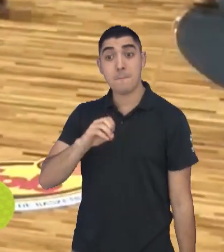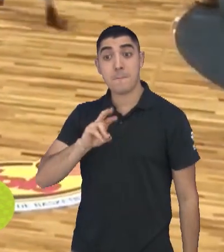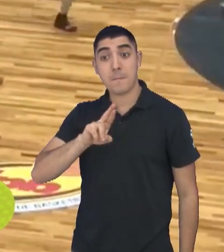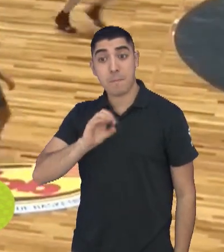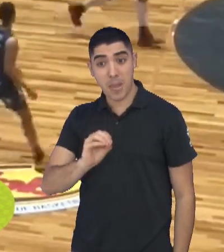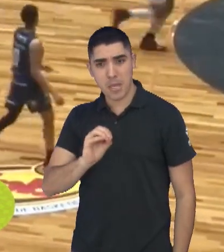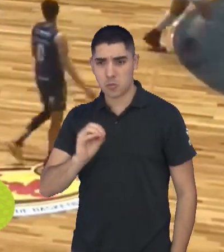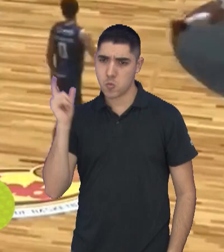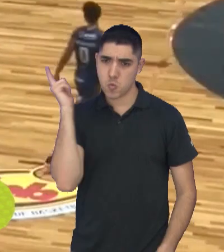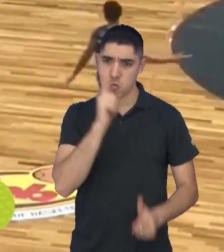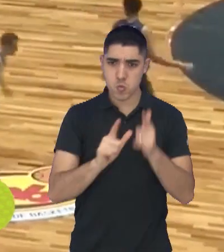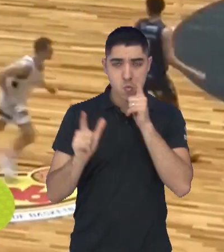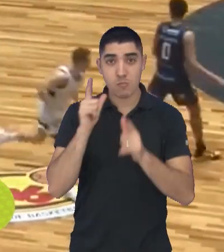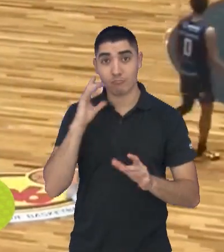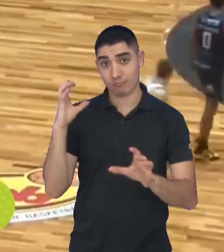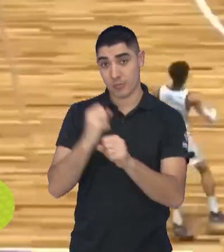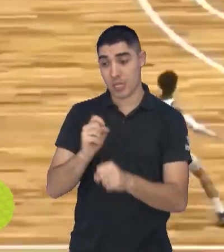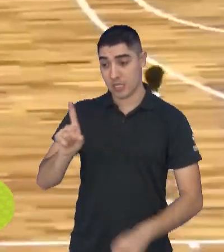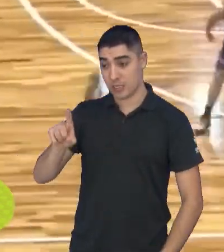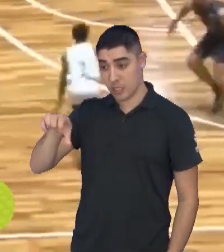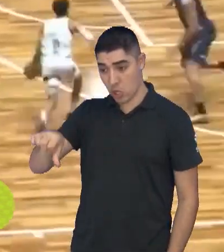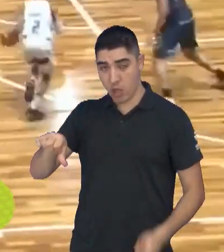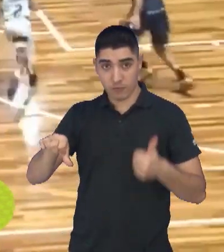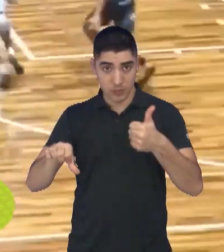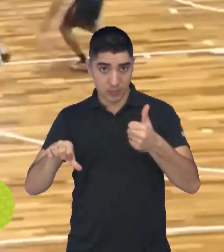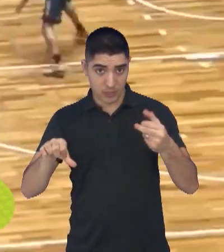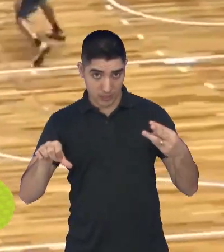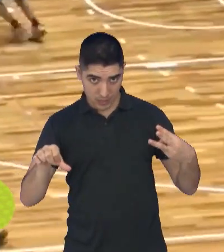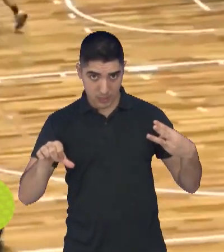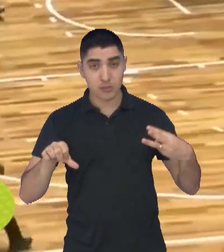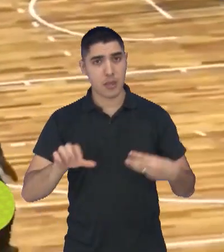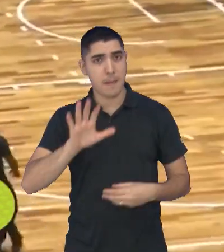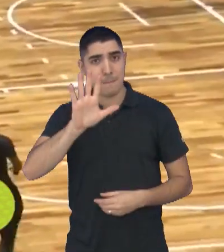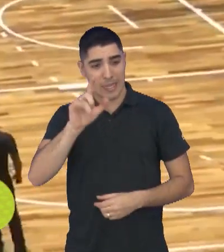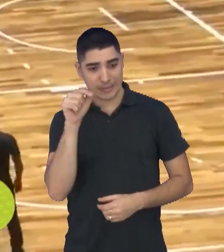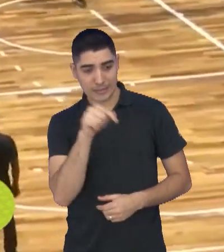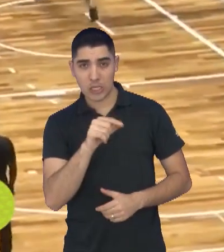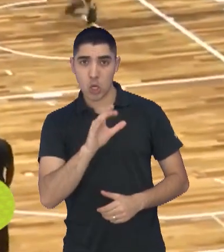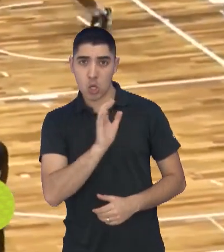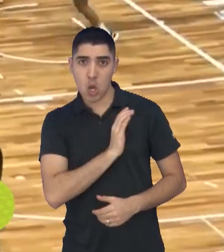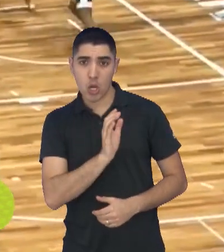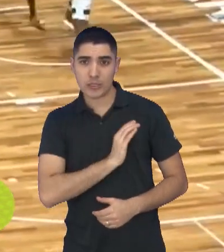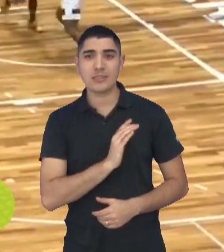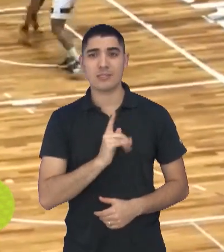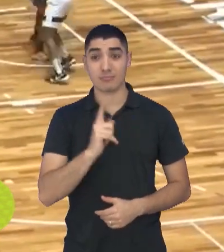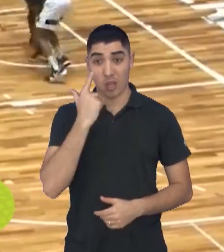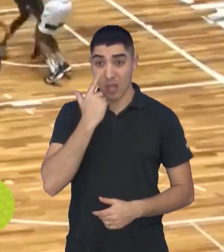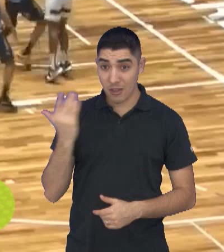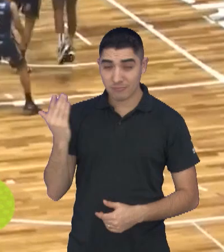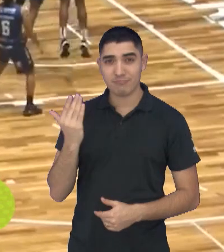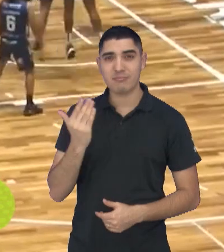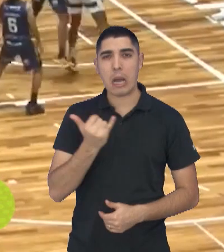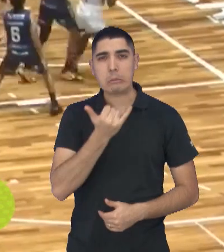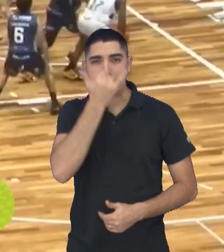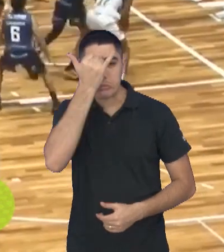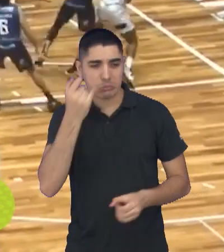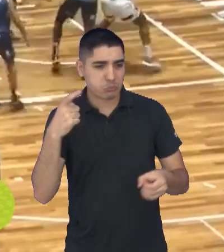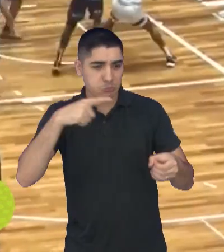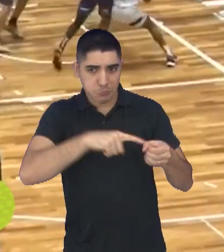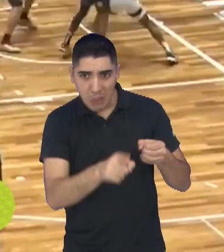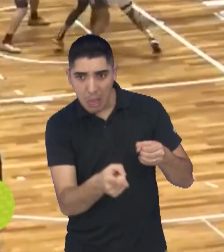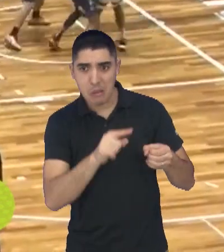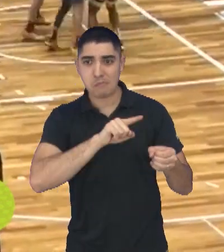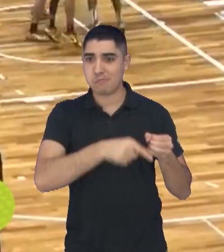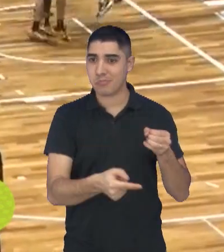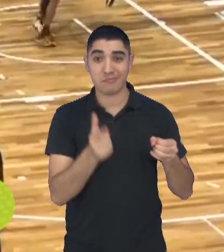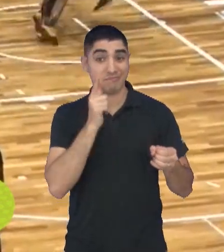Águia do Basquete, 19-13. Enquanto do outro lado, as bolas do Corinthians teimavam em não cair, como nessa de